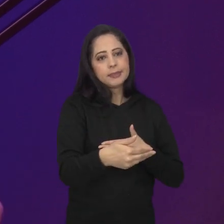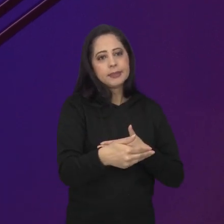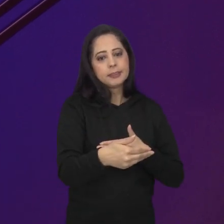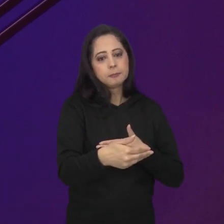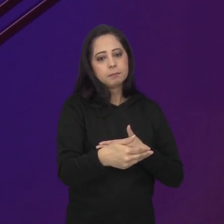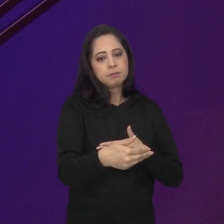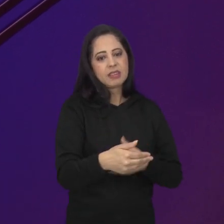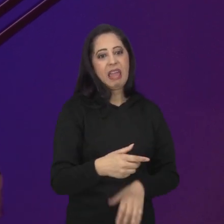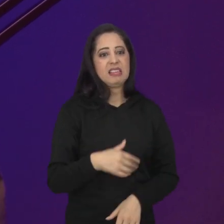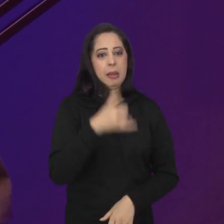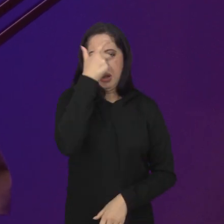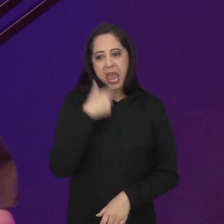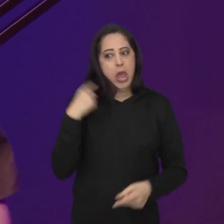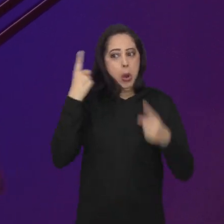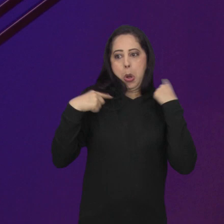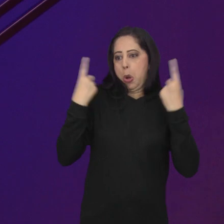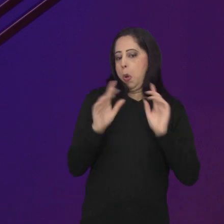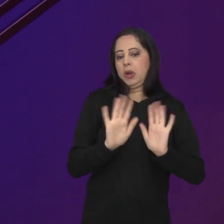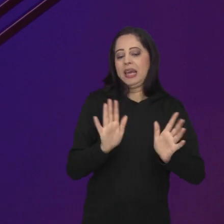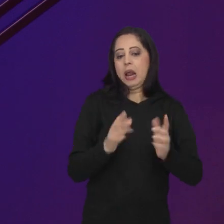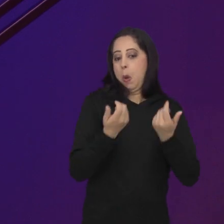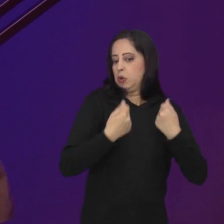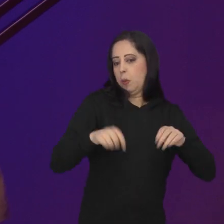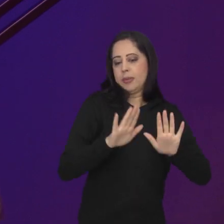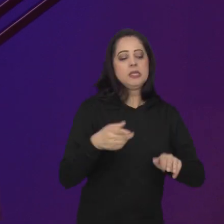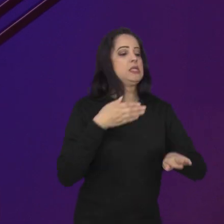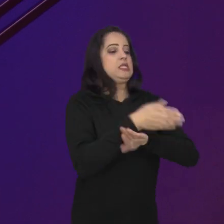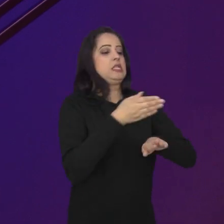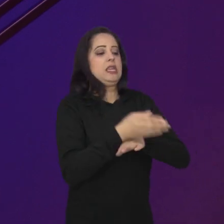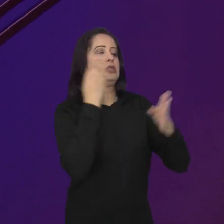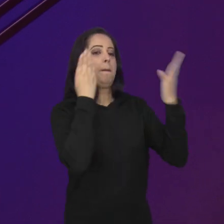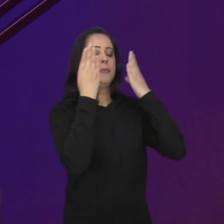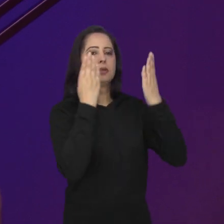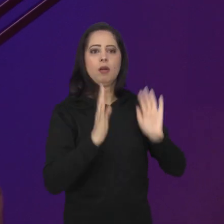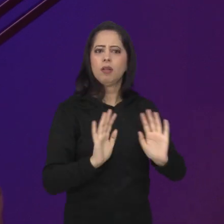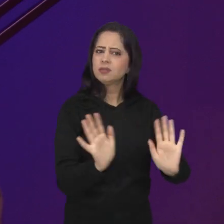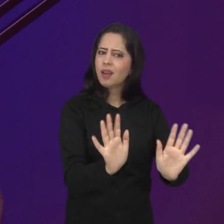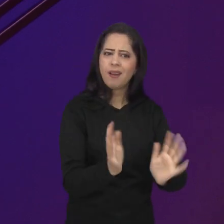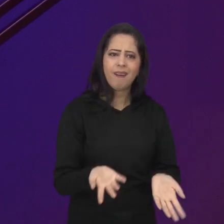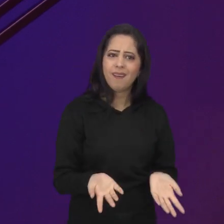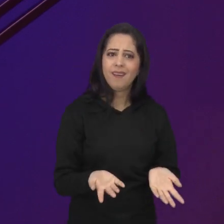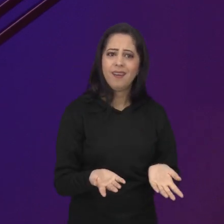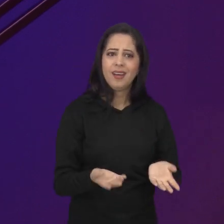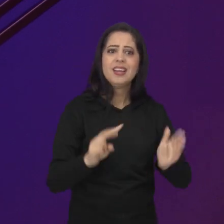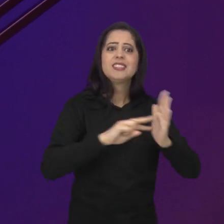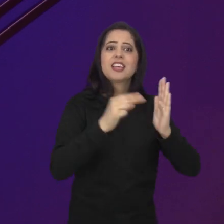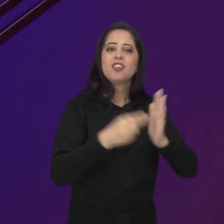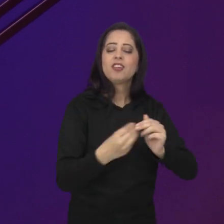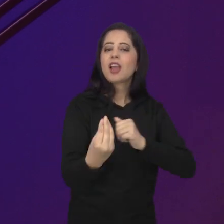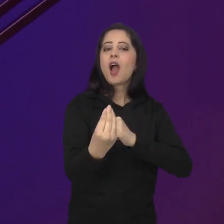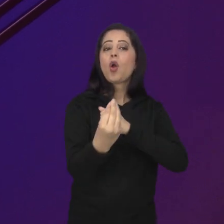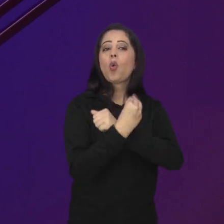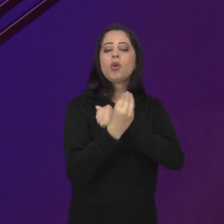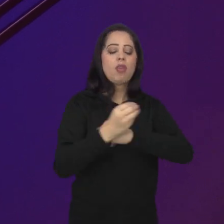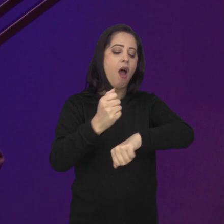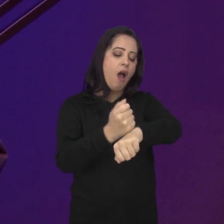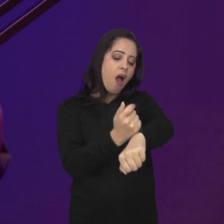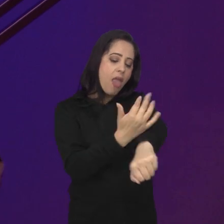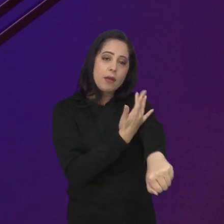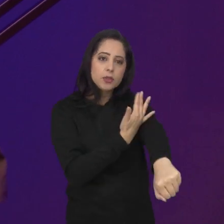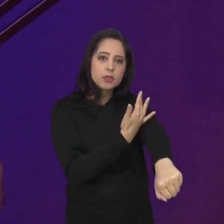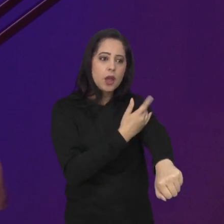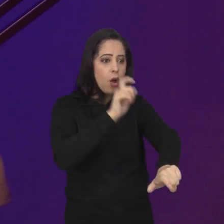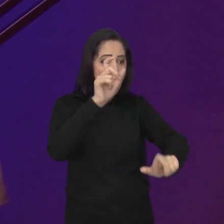muito presentes, né? Então, assim, eu não sou louco, não preciso de cuidado psicológico. Mas não, é um cuidado com as nossas emoções. Todos